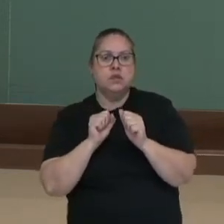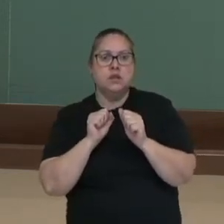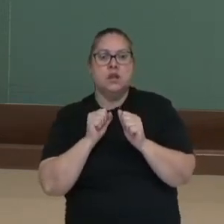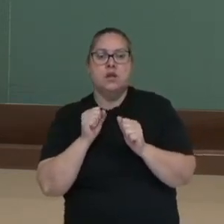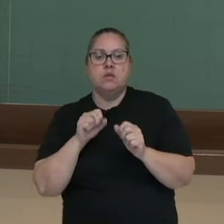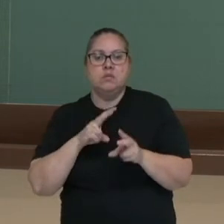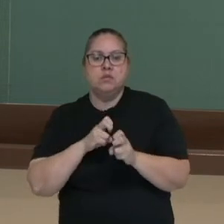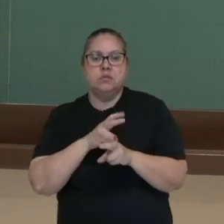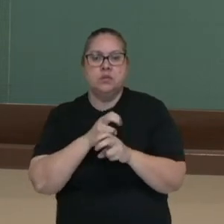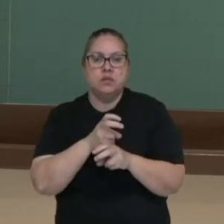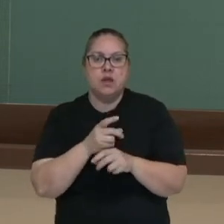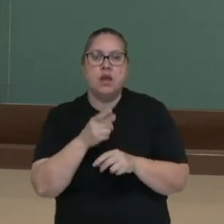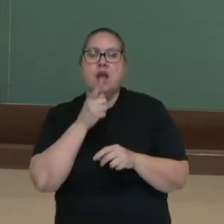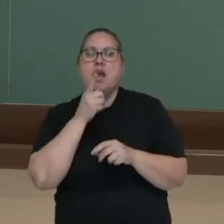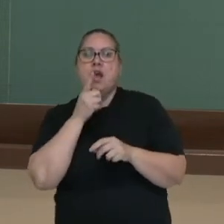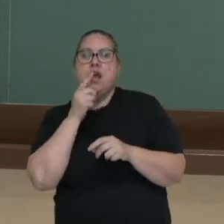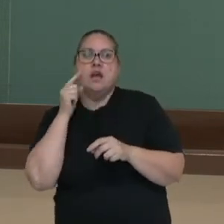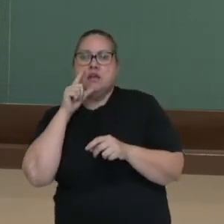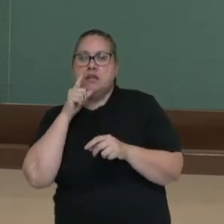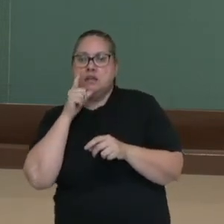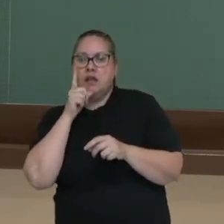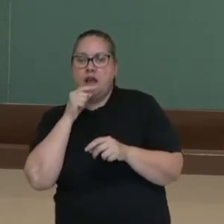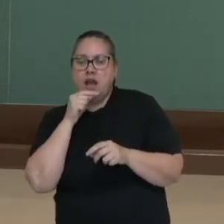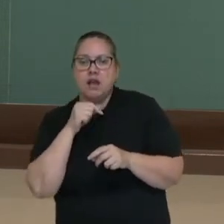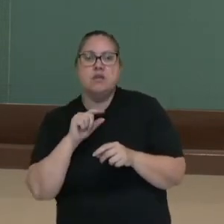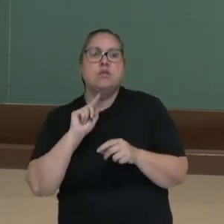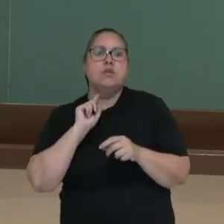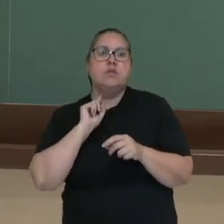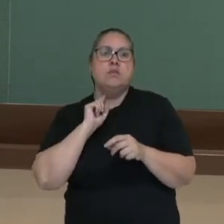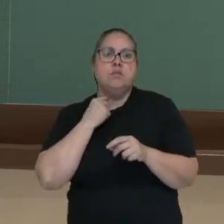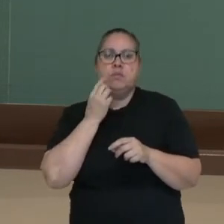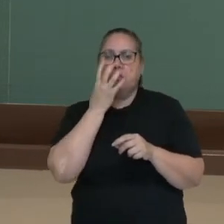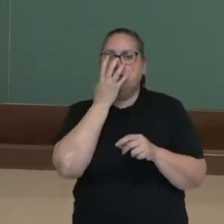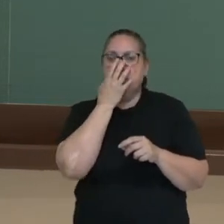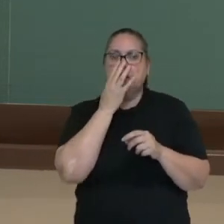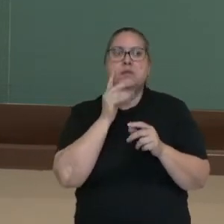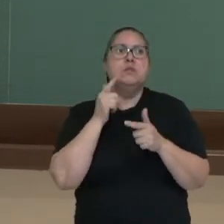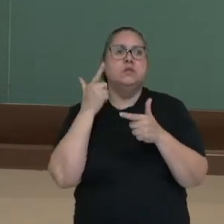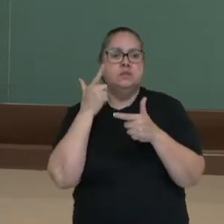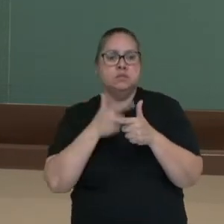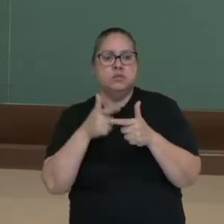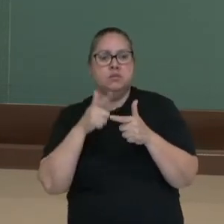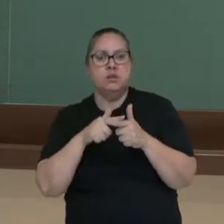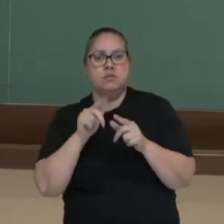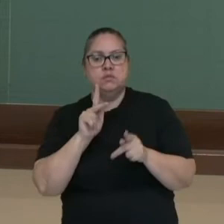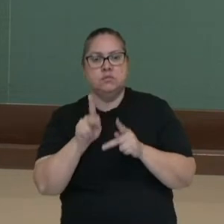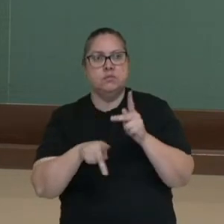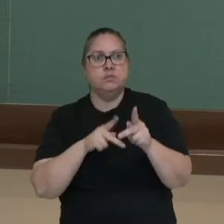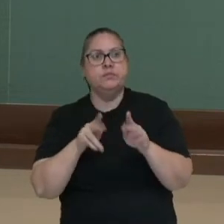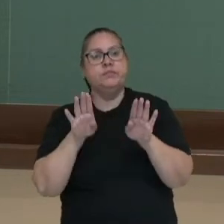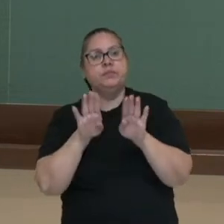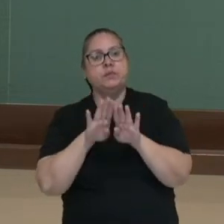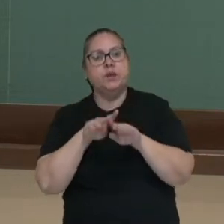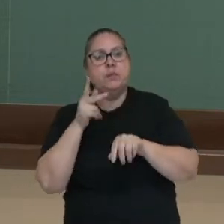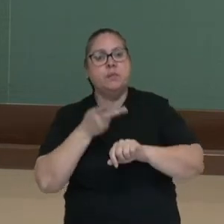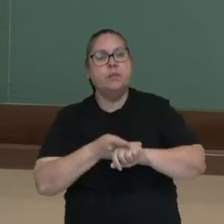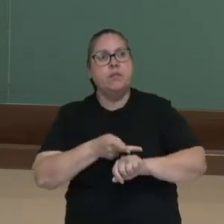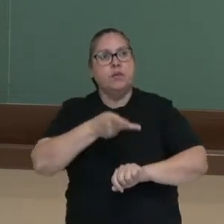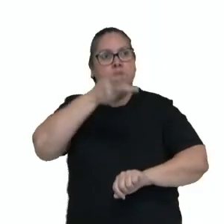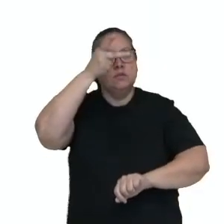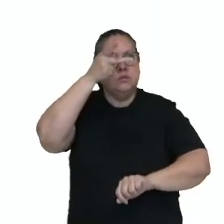poluir a água e, portanto, prejudicar a população como um todo, né? Temos a questão também do